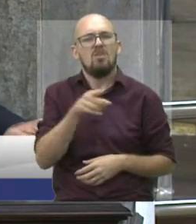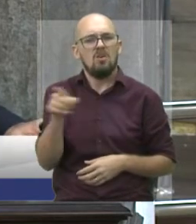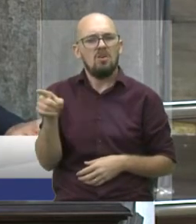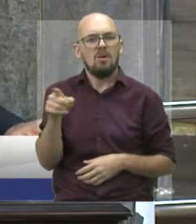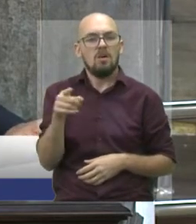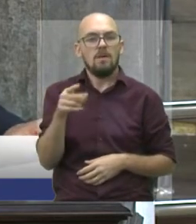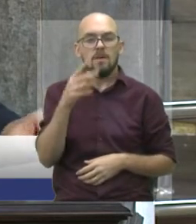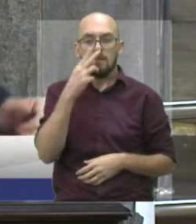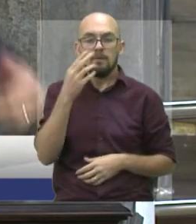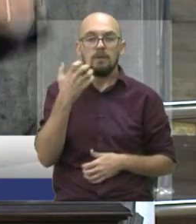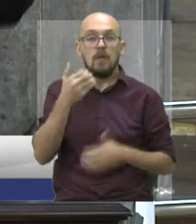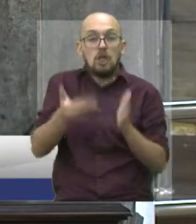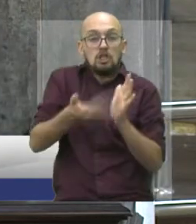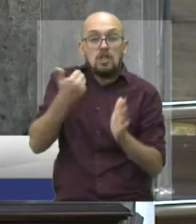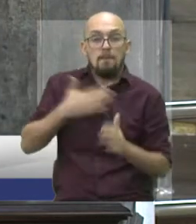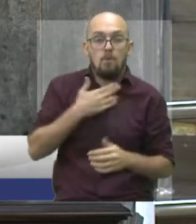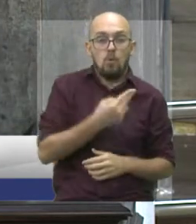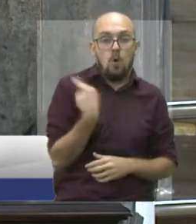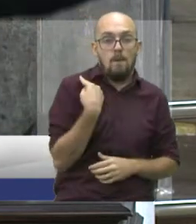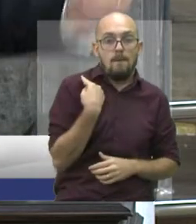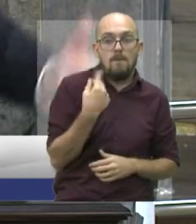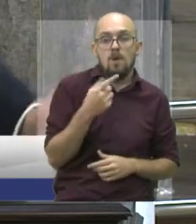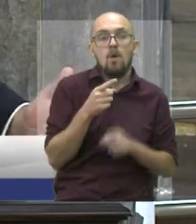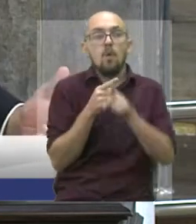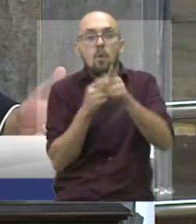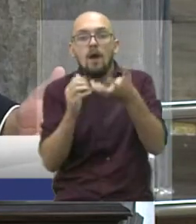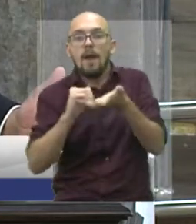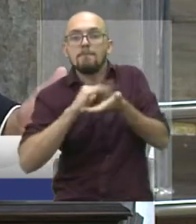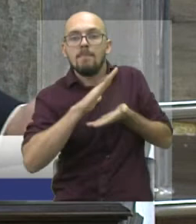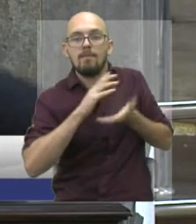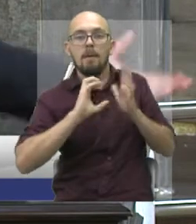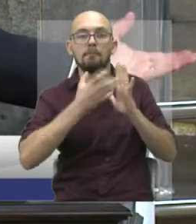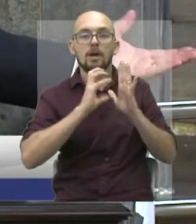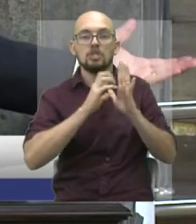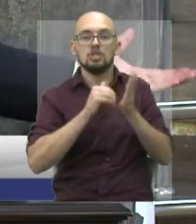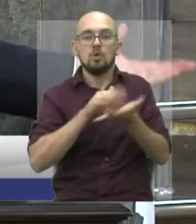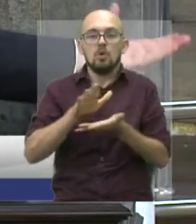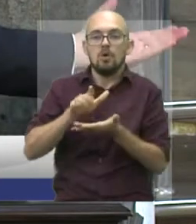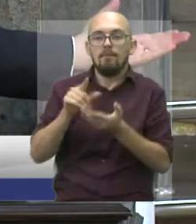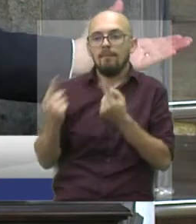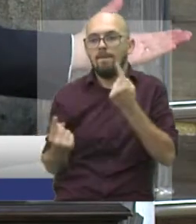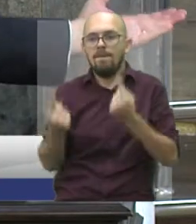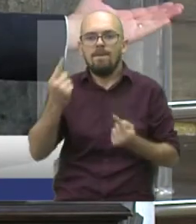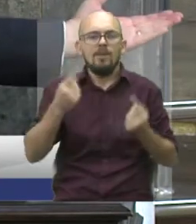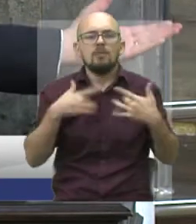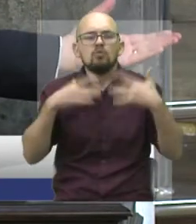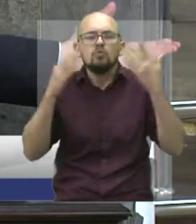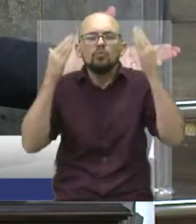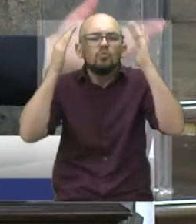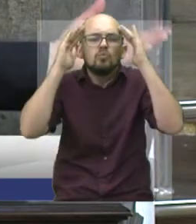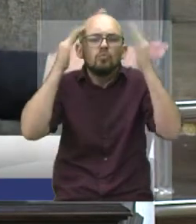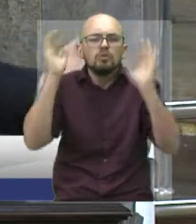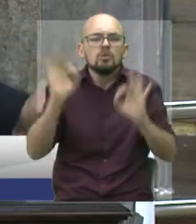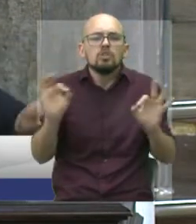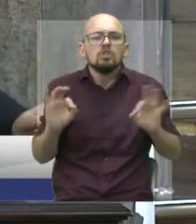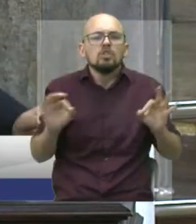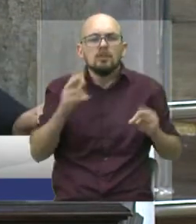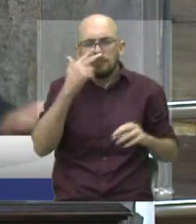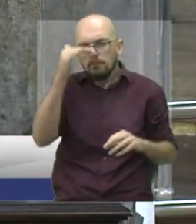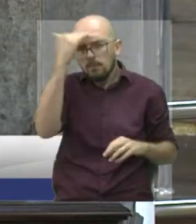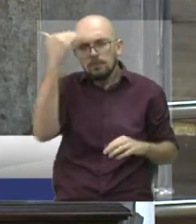quer tirar meu sobrenome, o outro quer expulsar eu do partido. Eu não sei, ô João Pacheco, coisa está